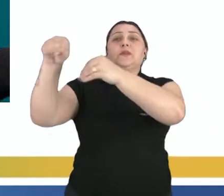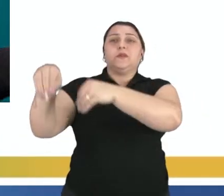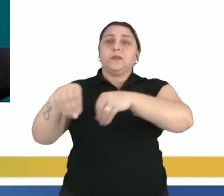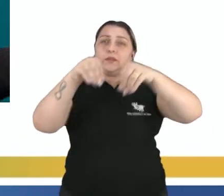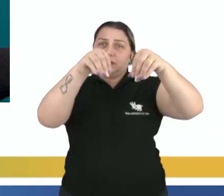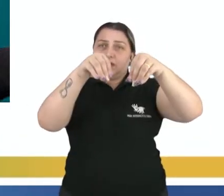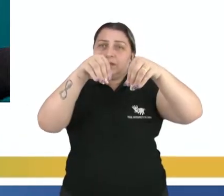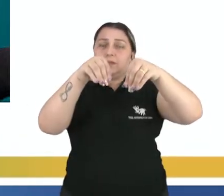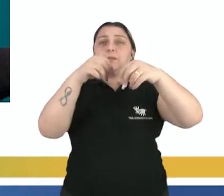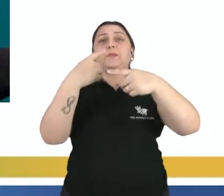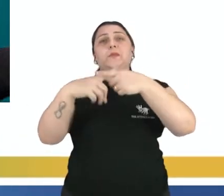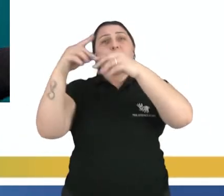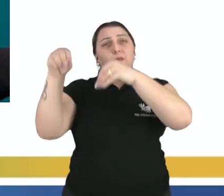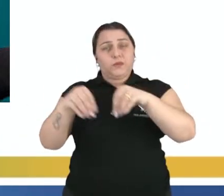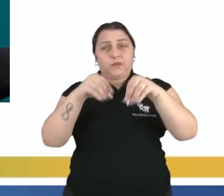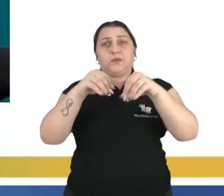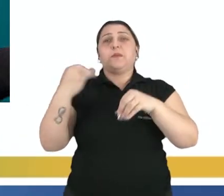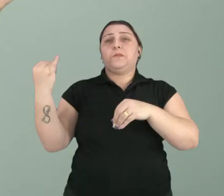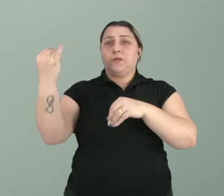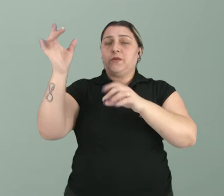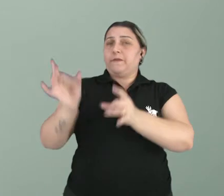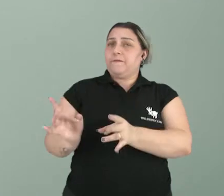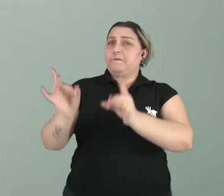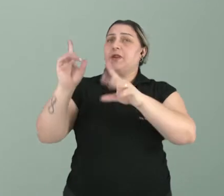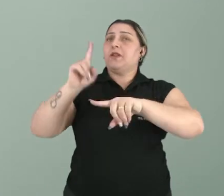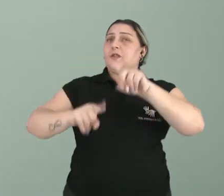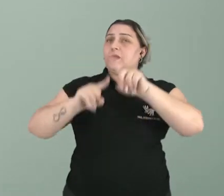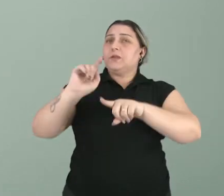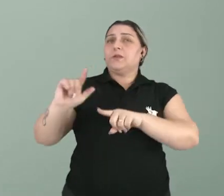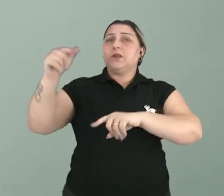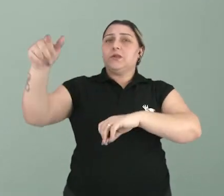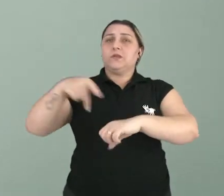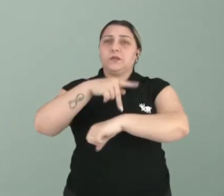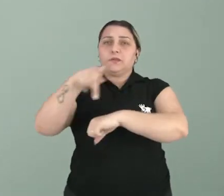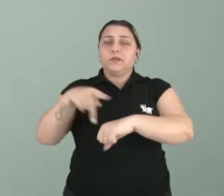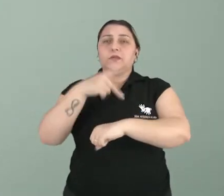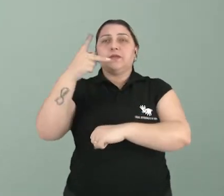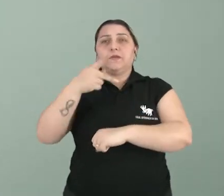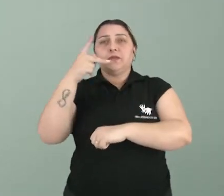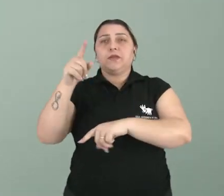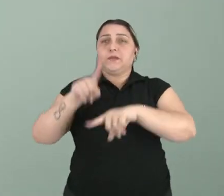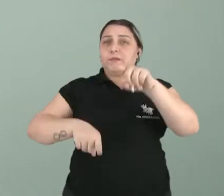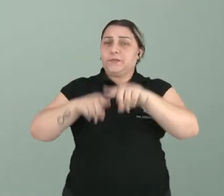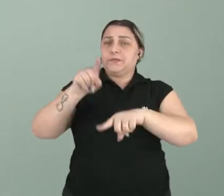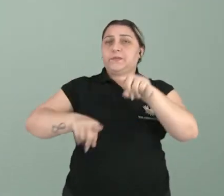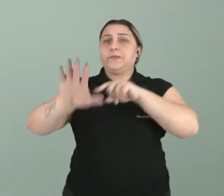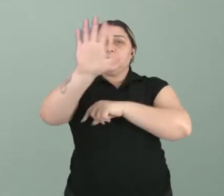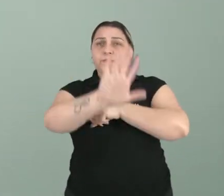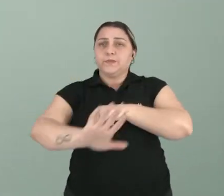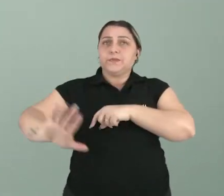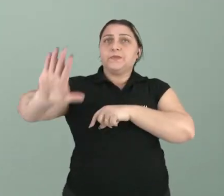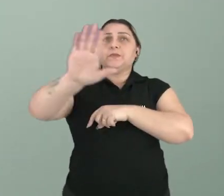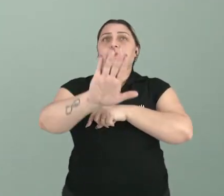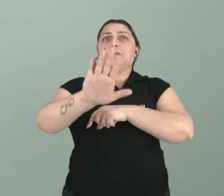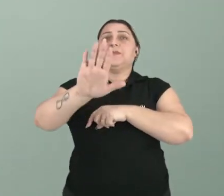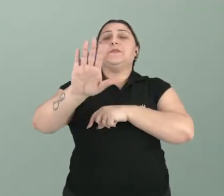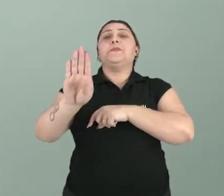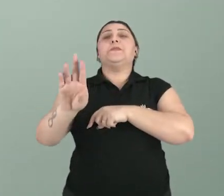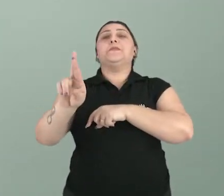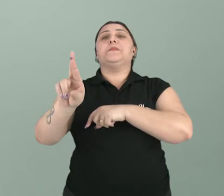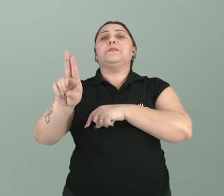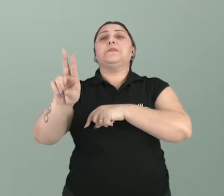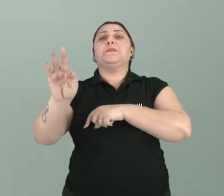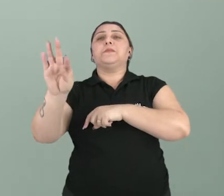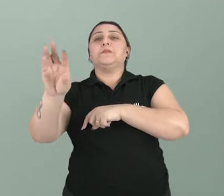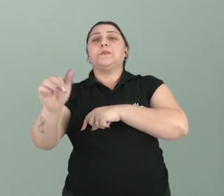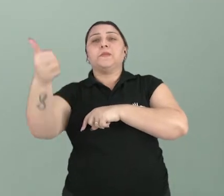porque vocês sabem que exportar é o que conta, né? Vender os seus produtos. Então, quando a gente fala de Produto Nacional Bruto, analisa-se